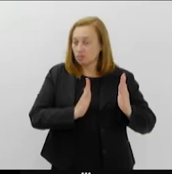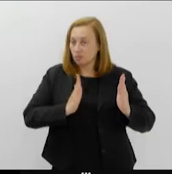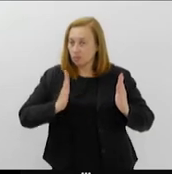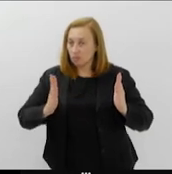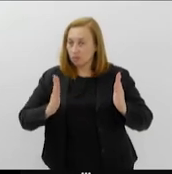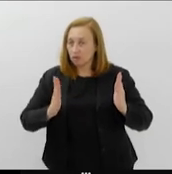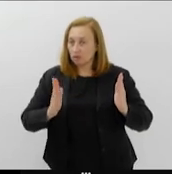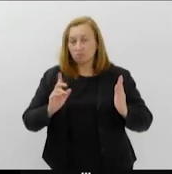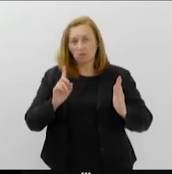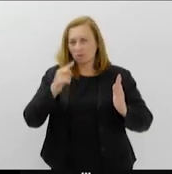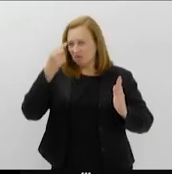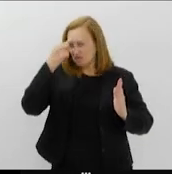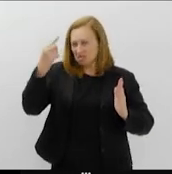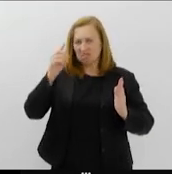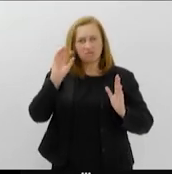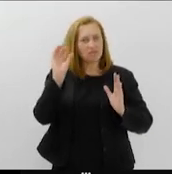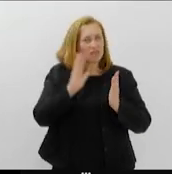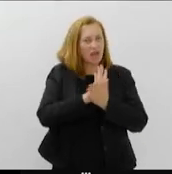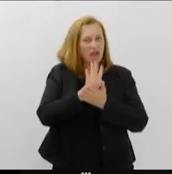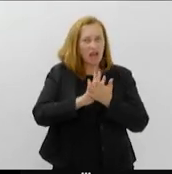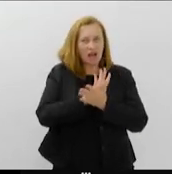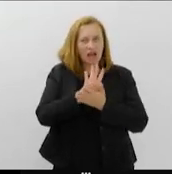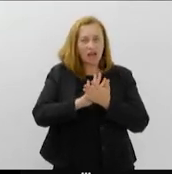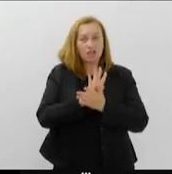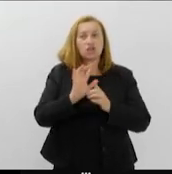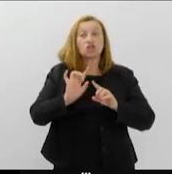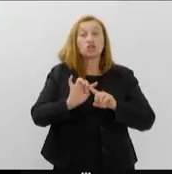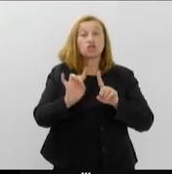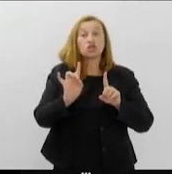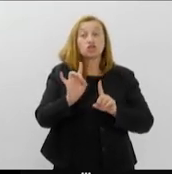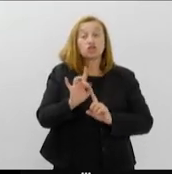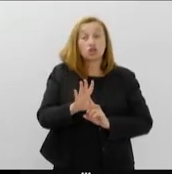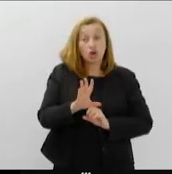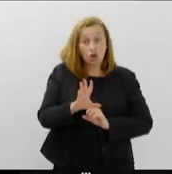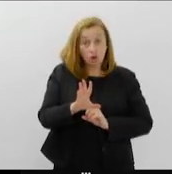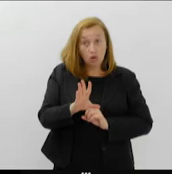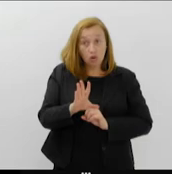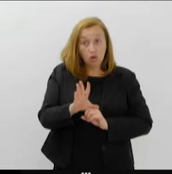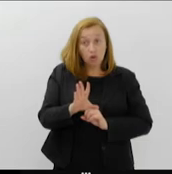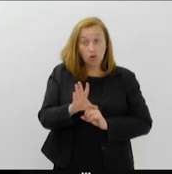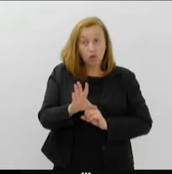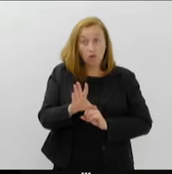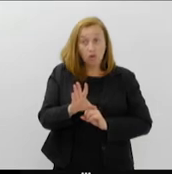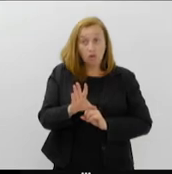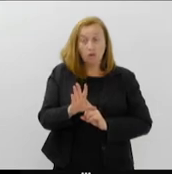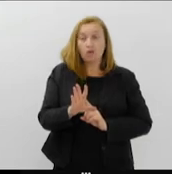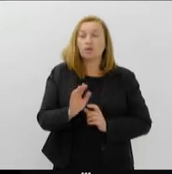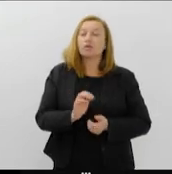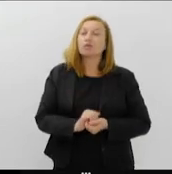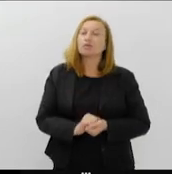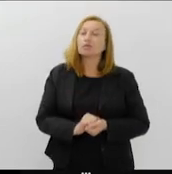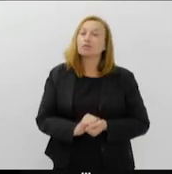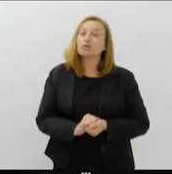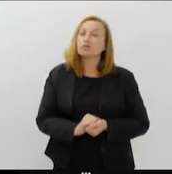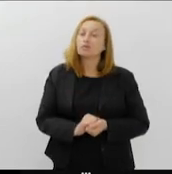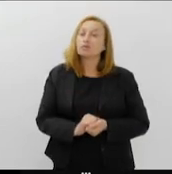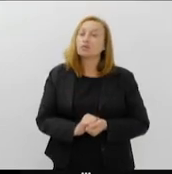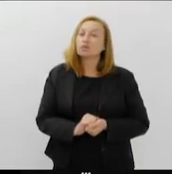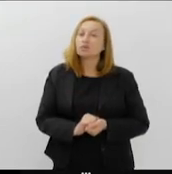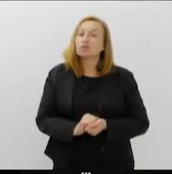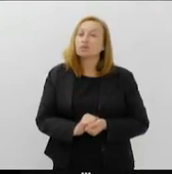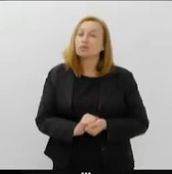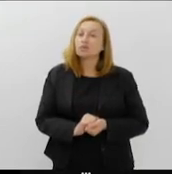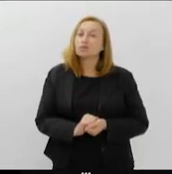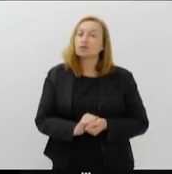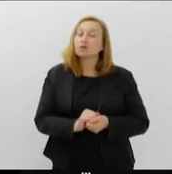Não estamos inventando nada, nós estamos apenas levando para, normatizando através